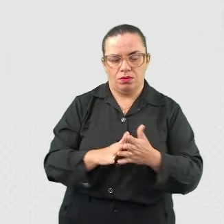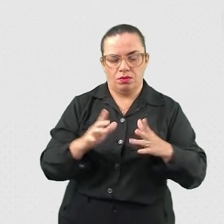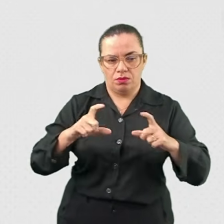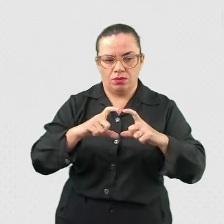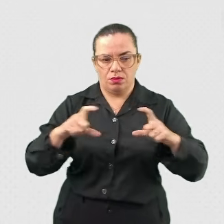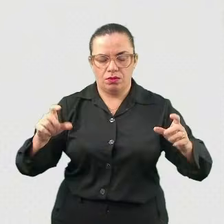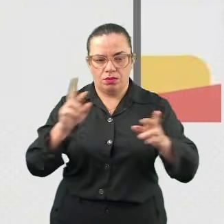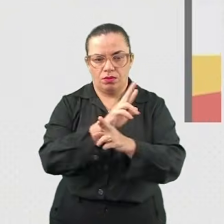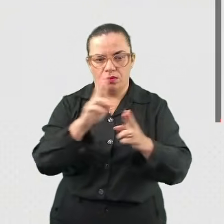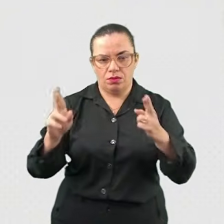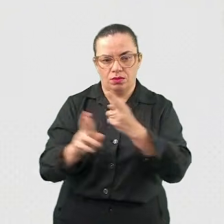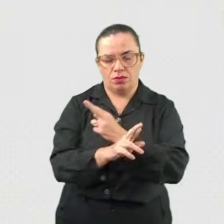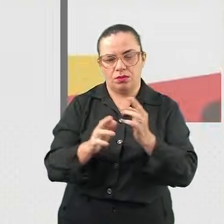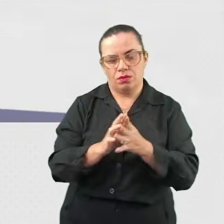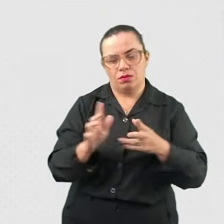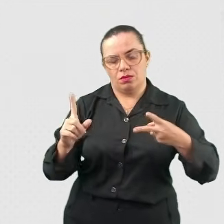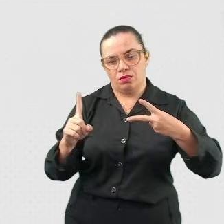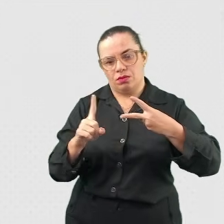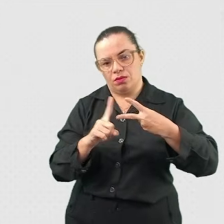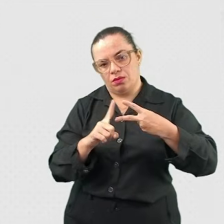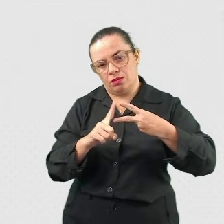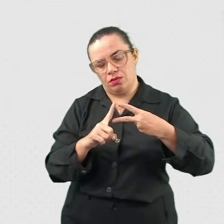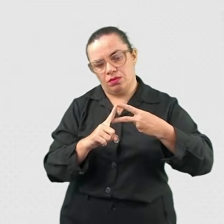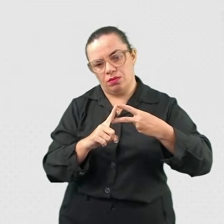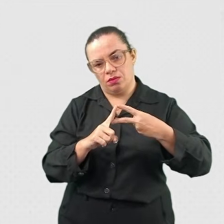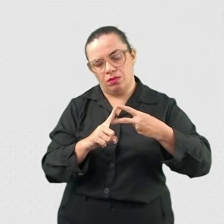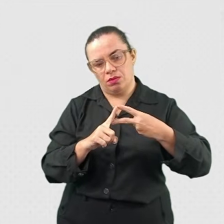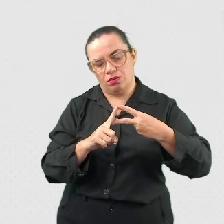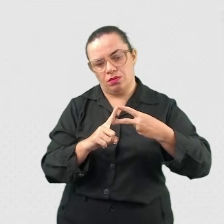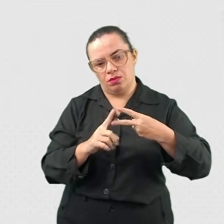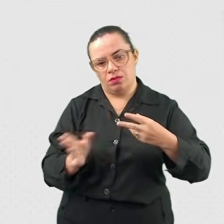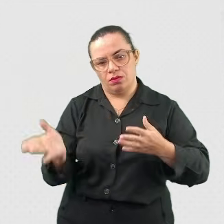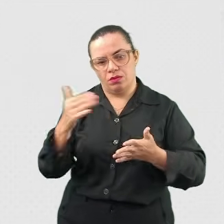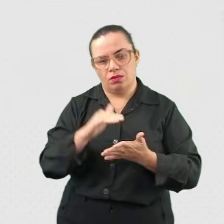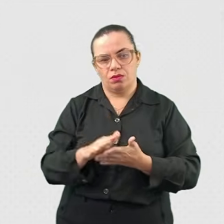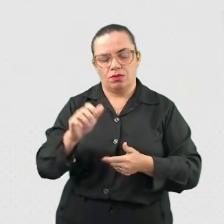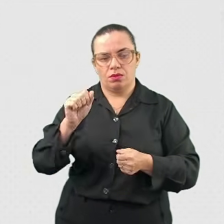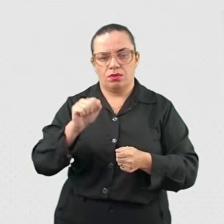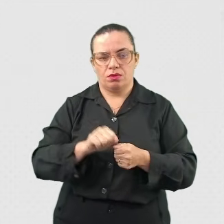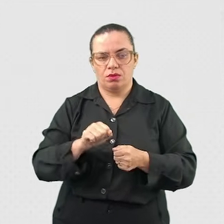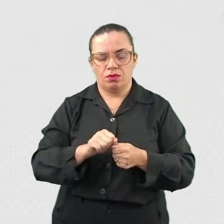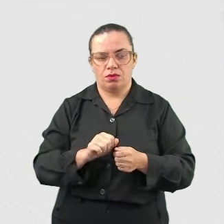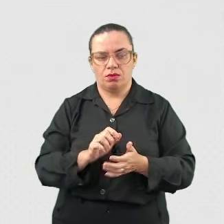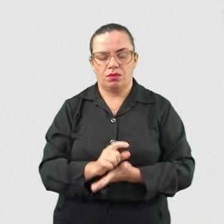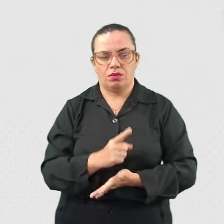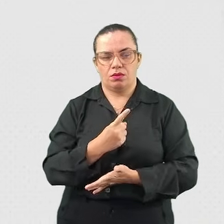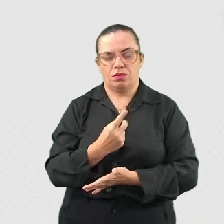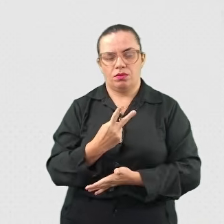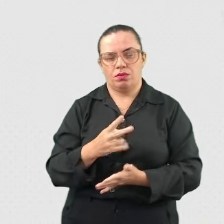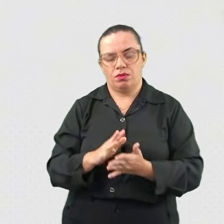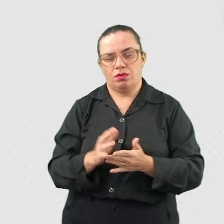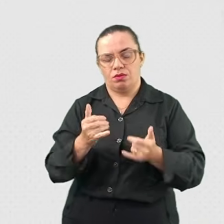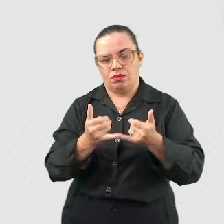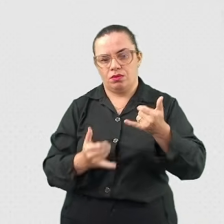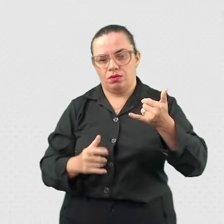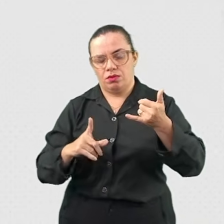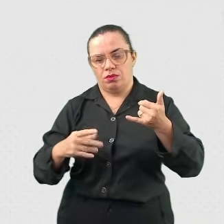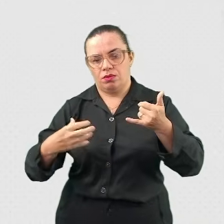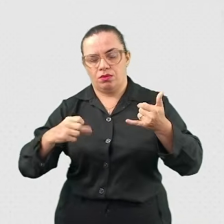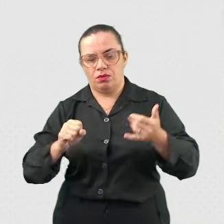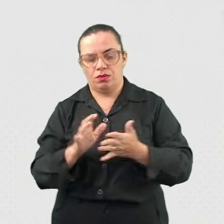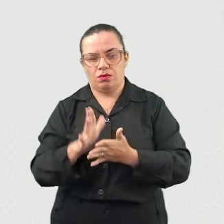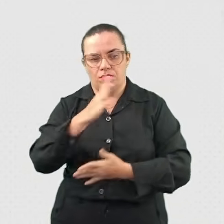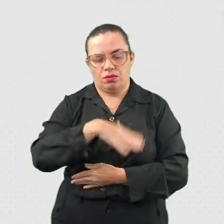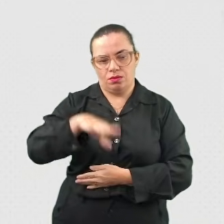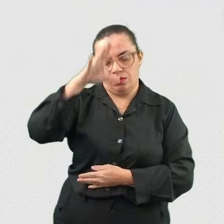aí os polígonos, né? E vamos fazer mais essa, de 12 lados, para a gente poder aprender